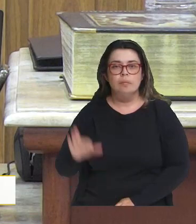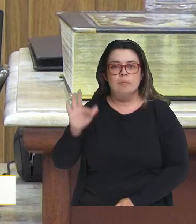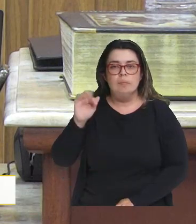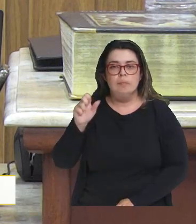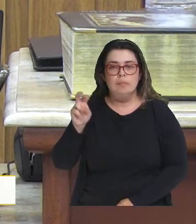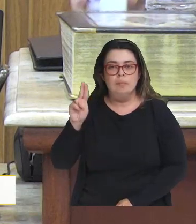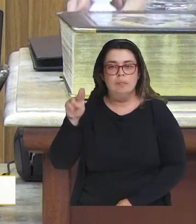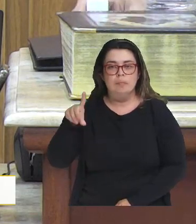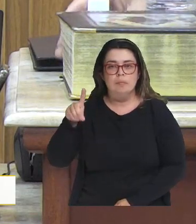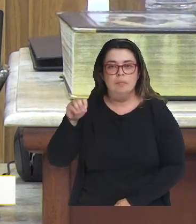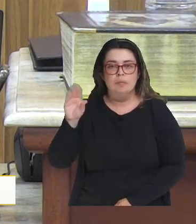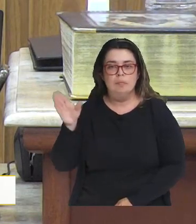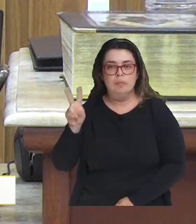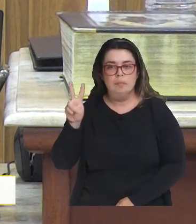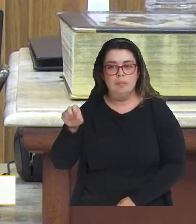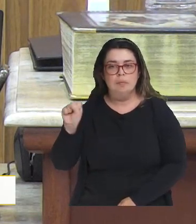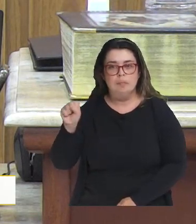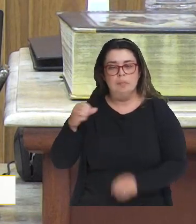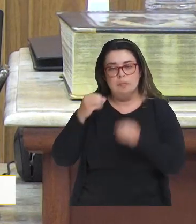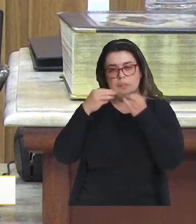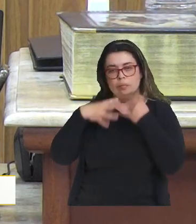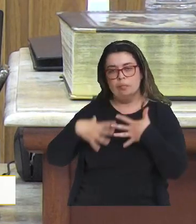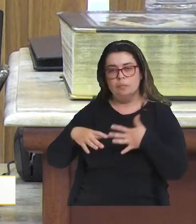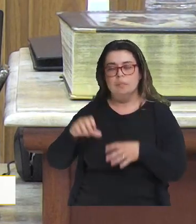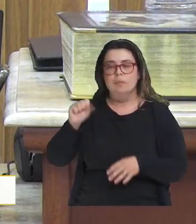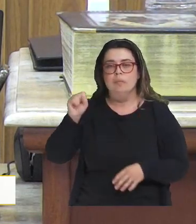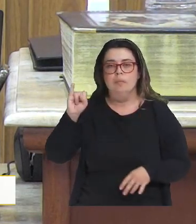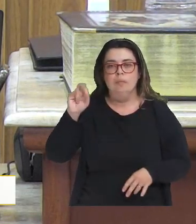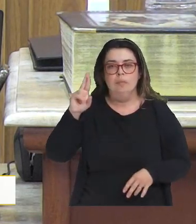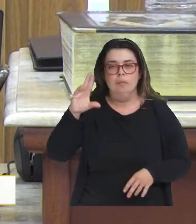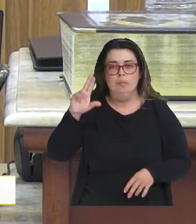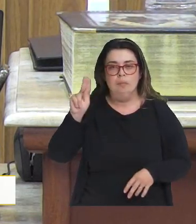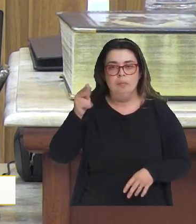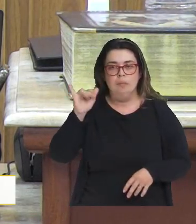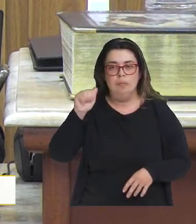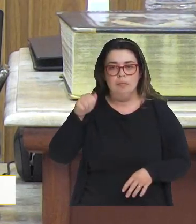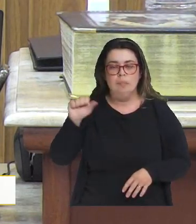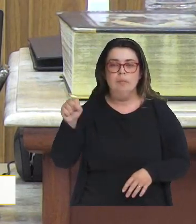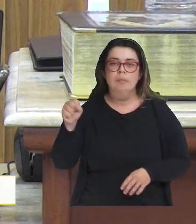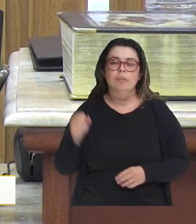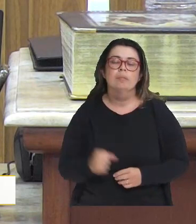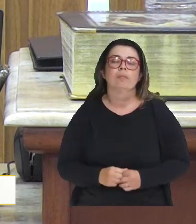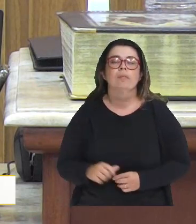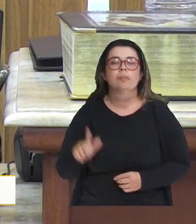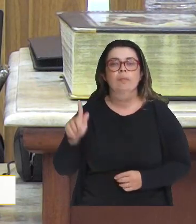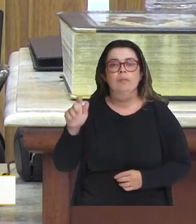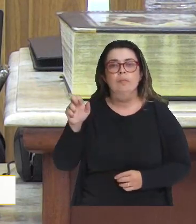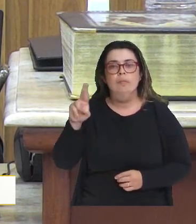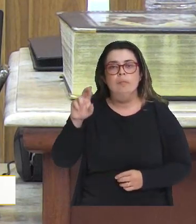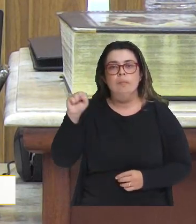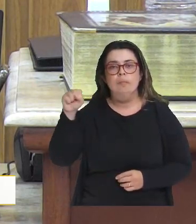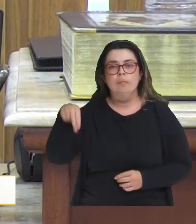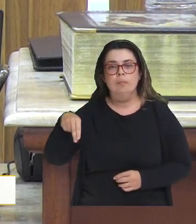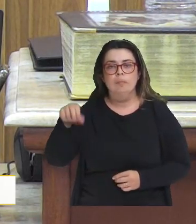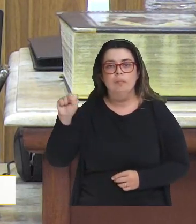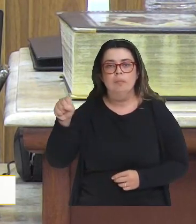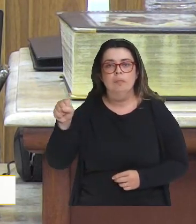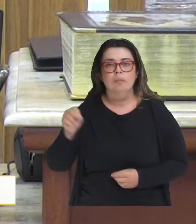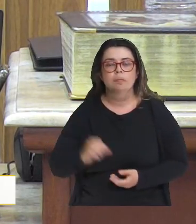Vieira vota sim com declaração. Fernando Sirkia. Sim. Gerson Alves vota sim.